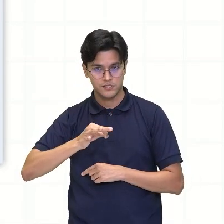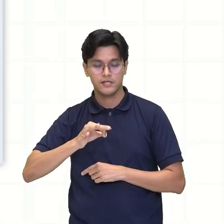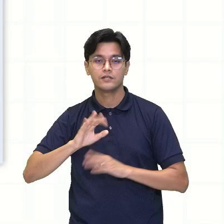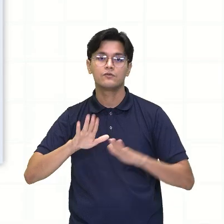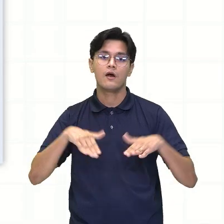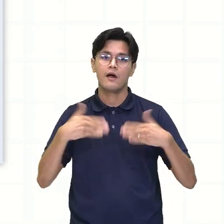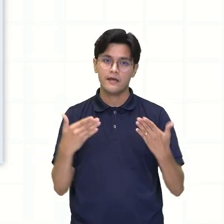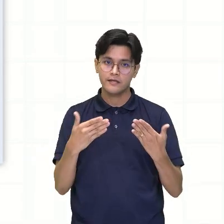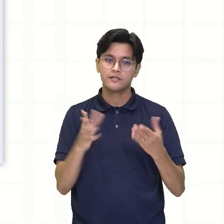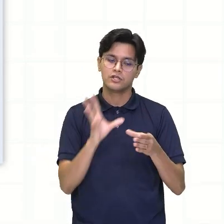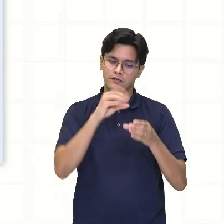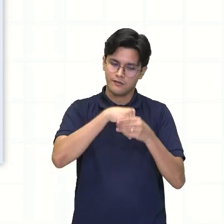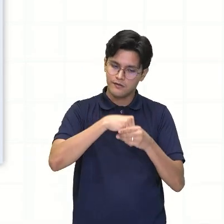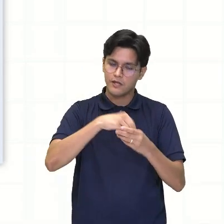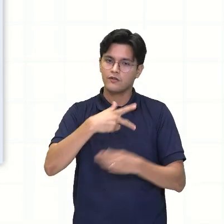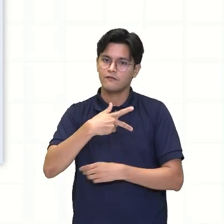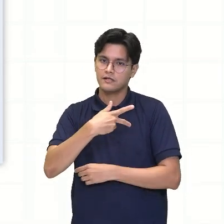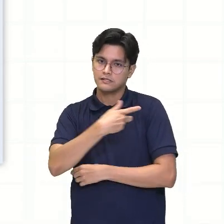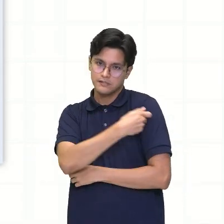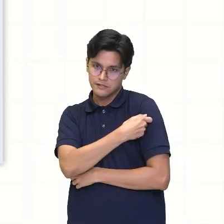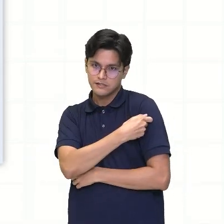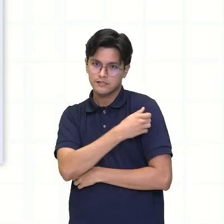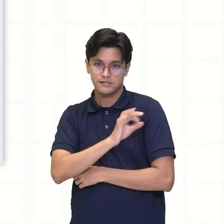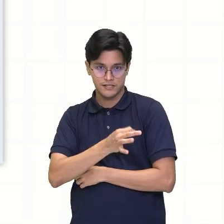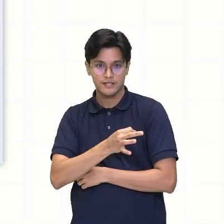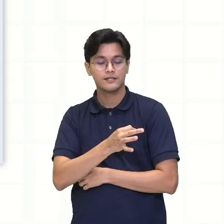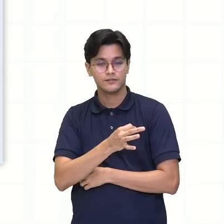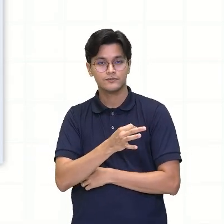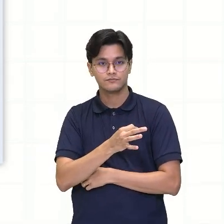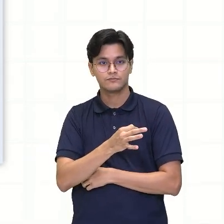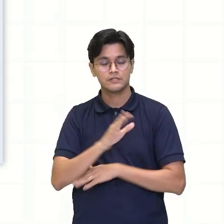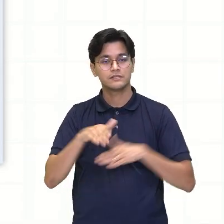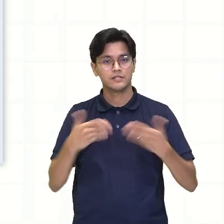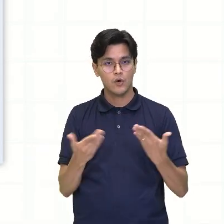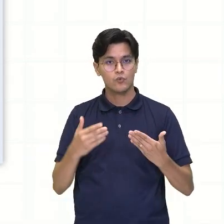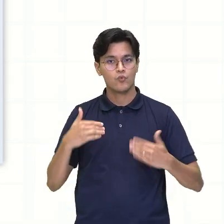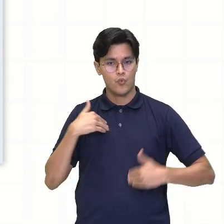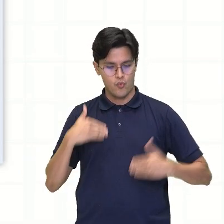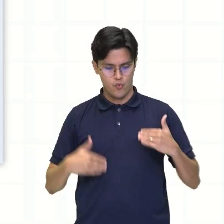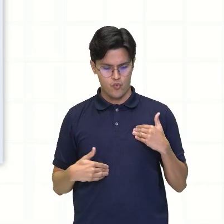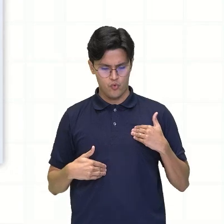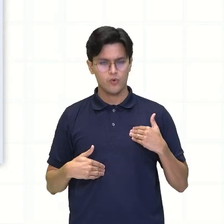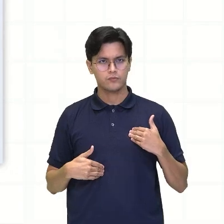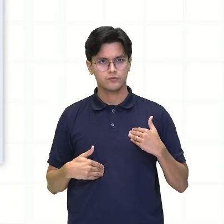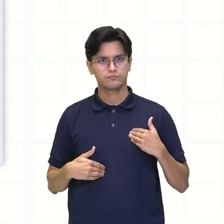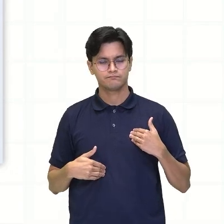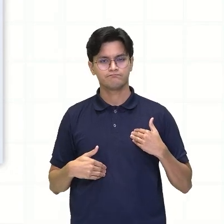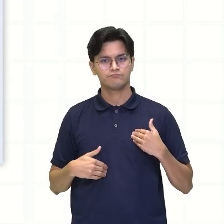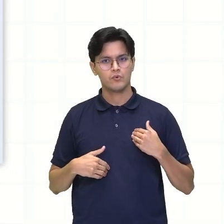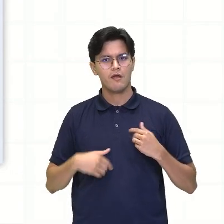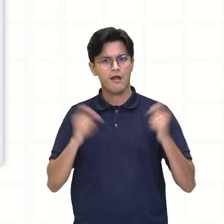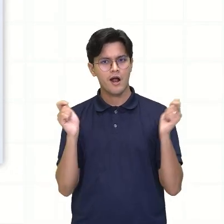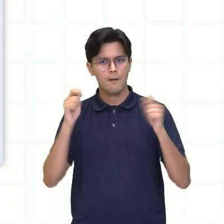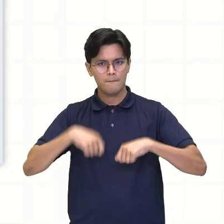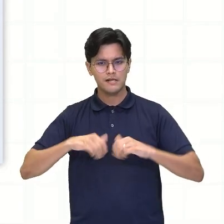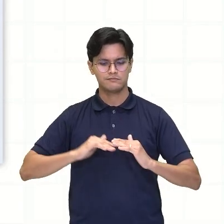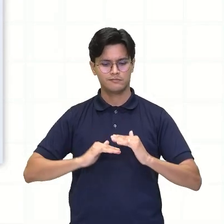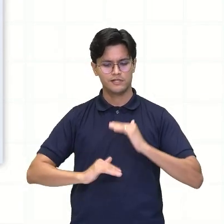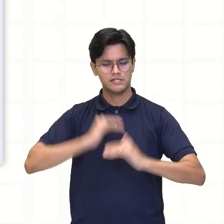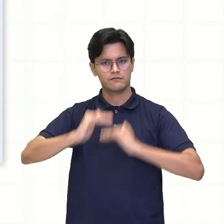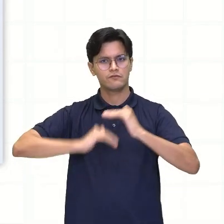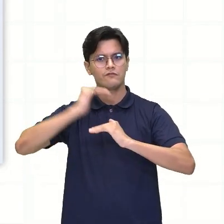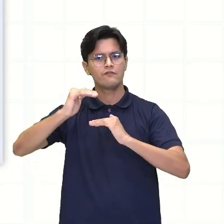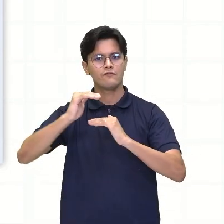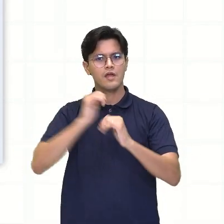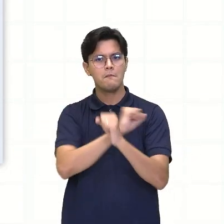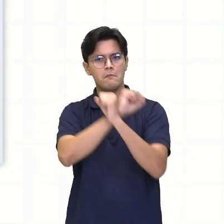criar barreiras contra o vírus e inicia um combate que gera memória imunológica e anticorpos. Então, lembre-se